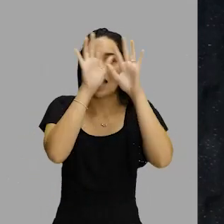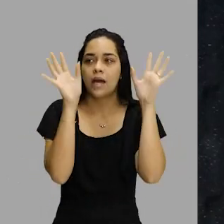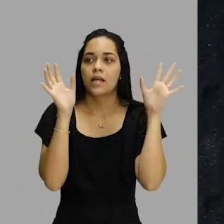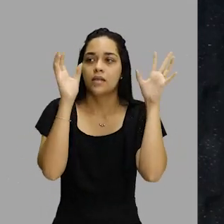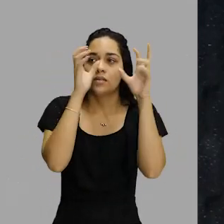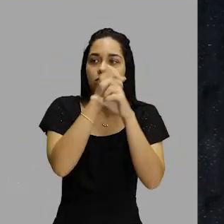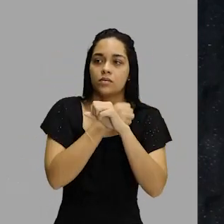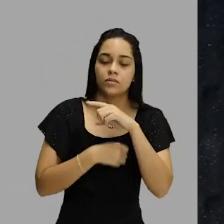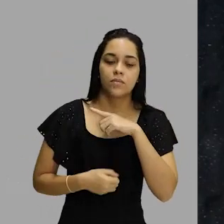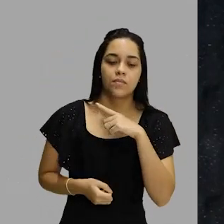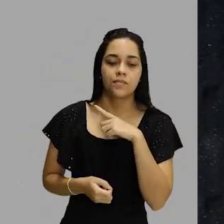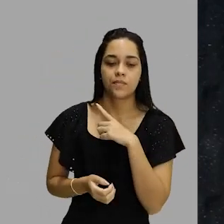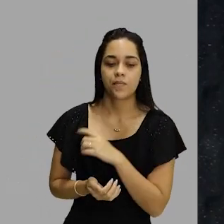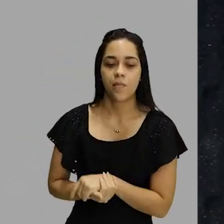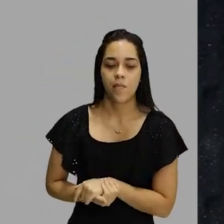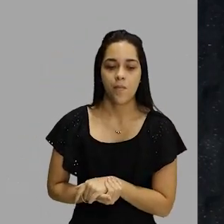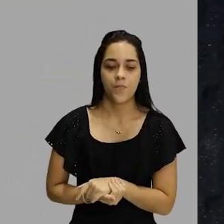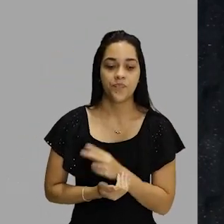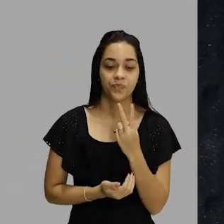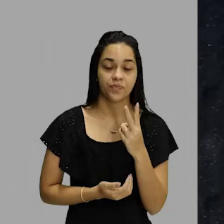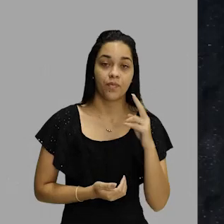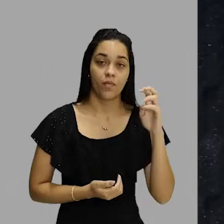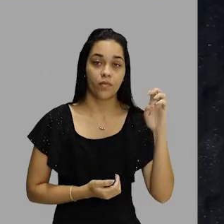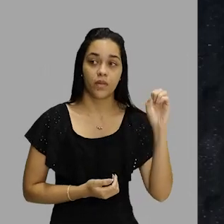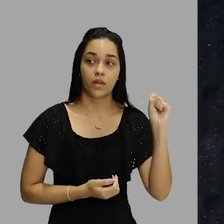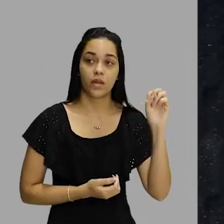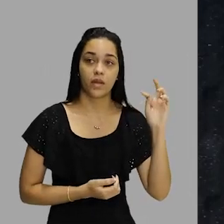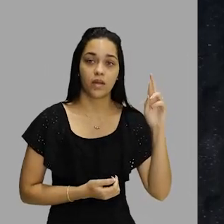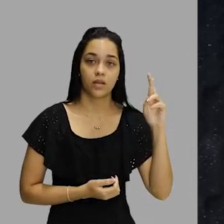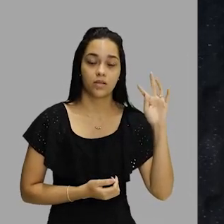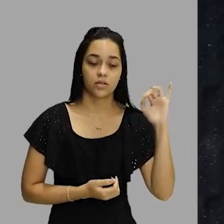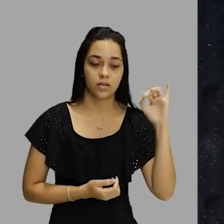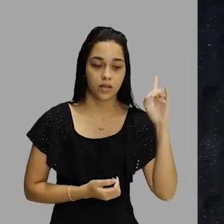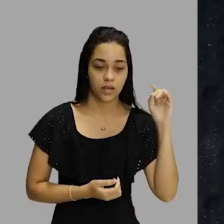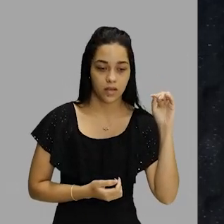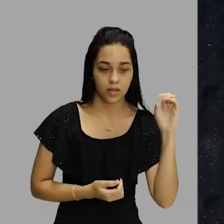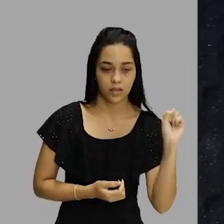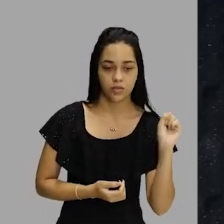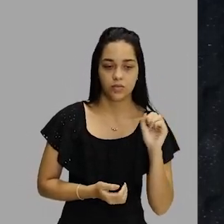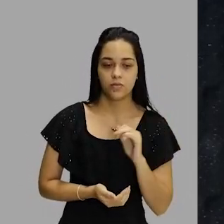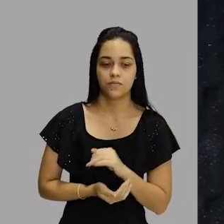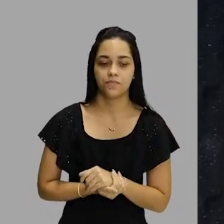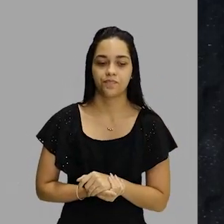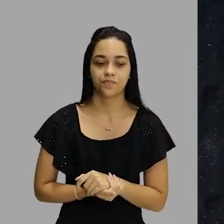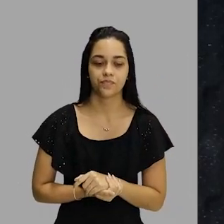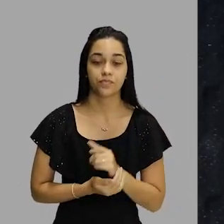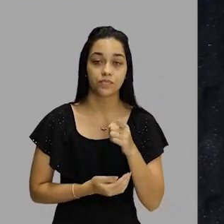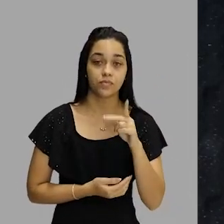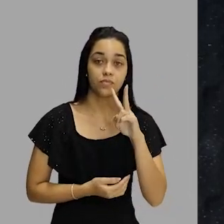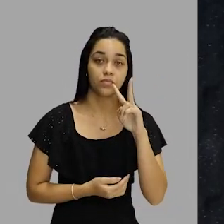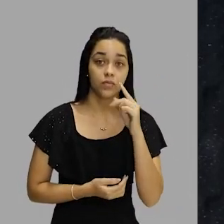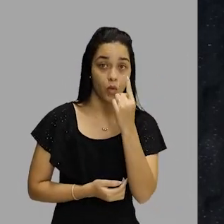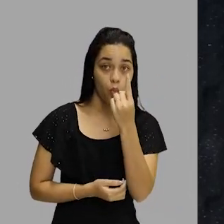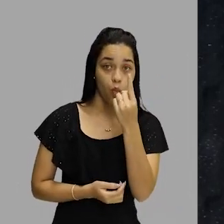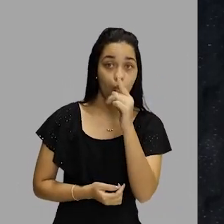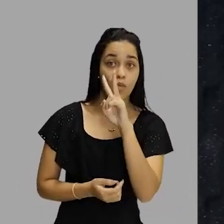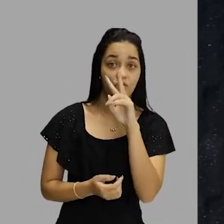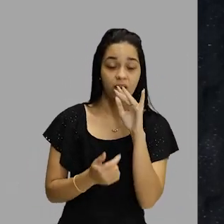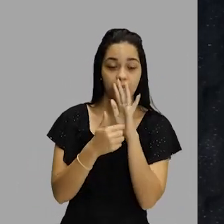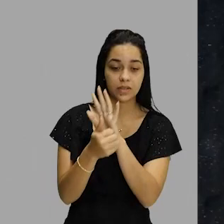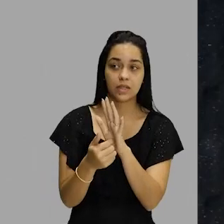escuras, né? Esses 2 aqui são estriados. Um deles vai apresentar